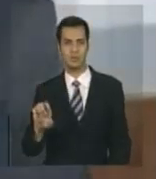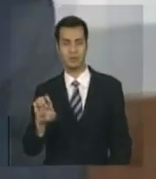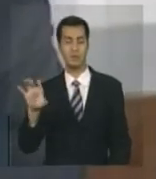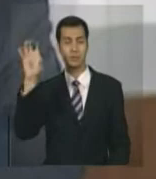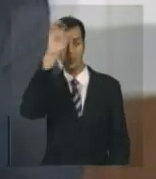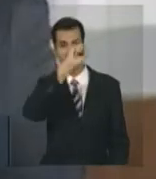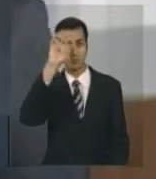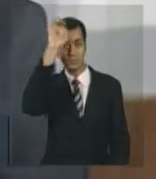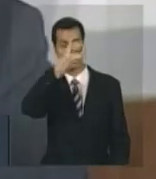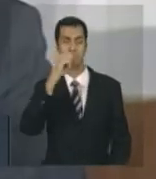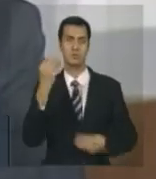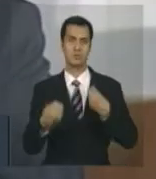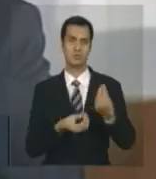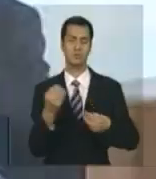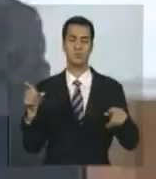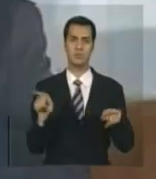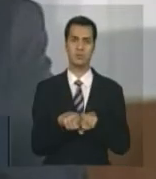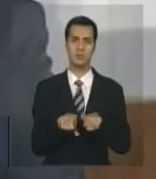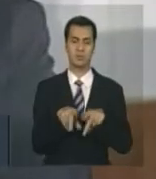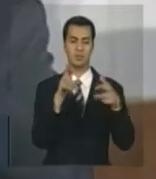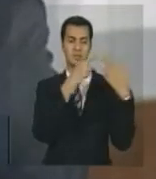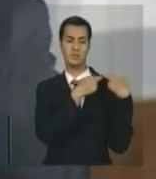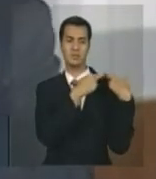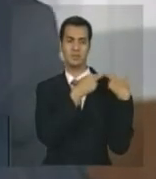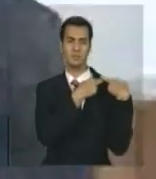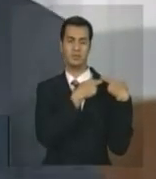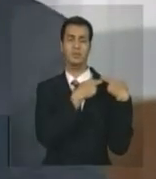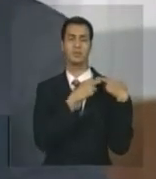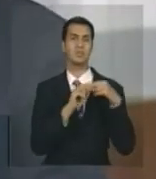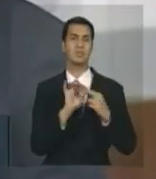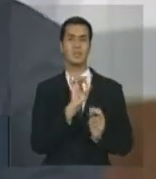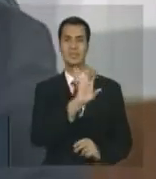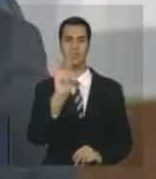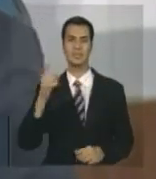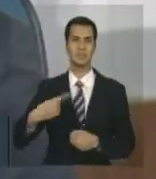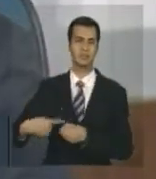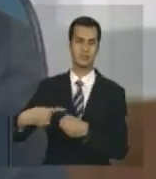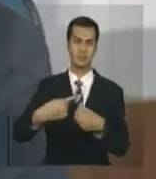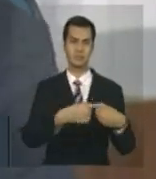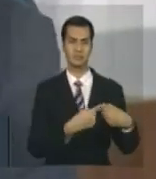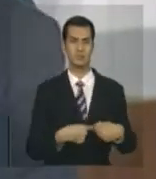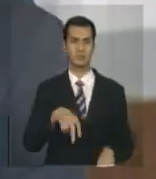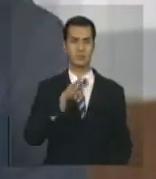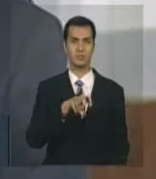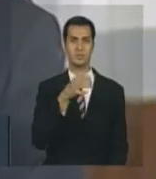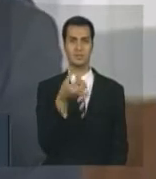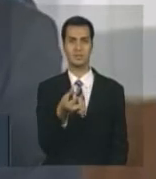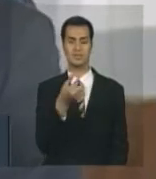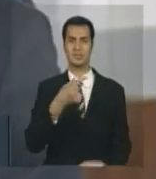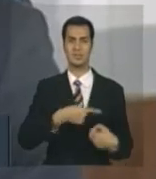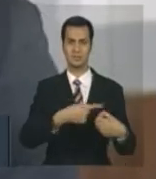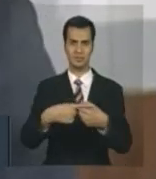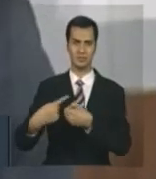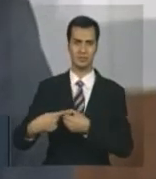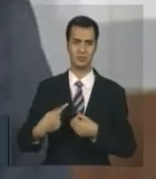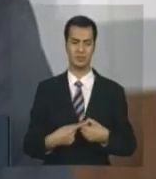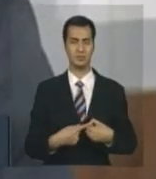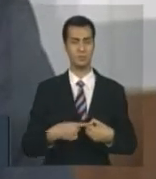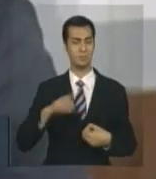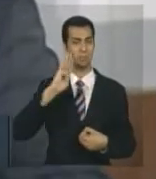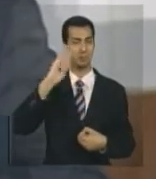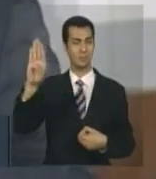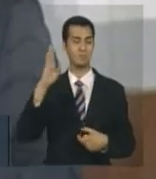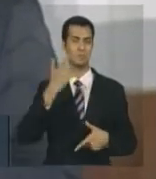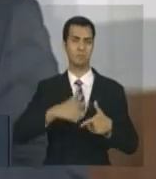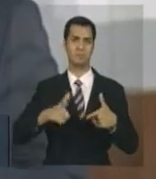e com os representantes das defesas civis municipais das 56 cidades de mais elevado